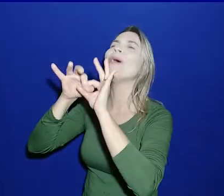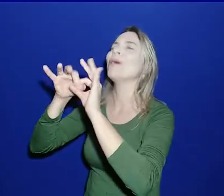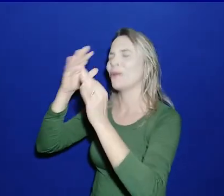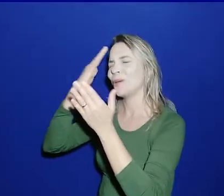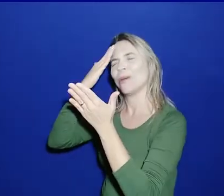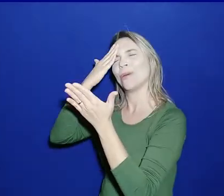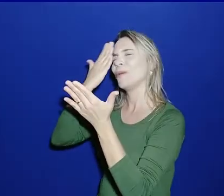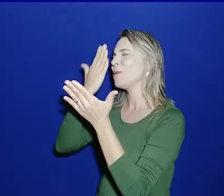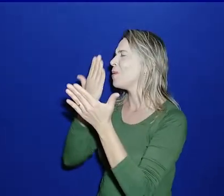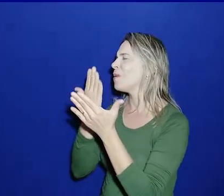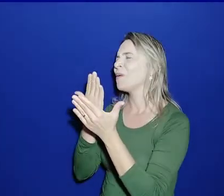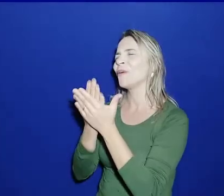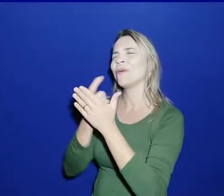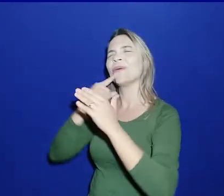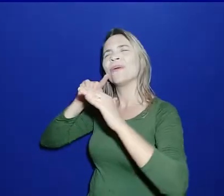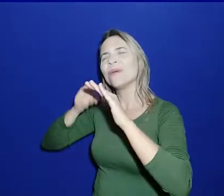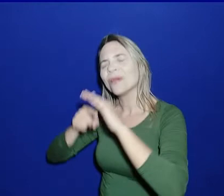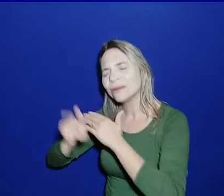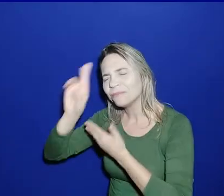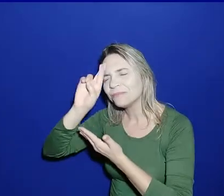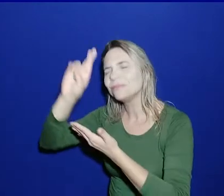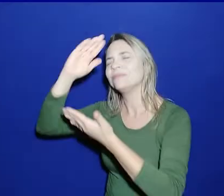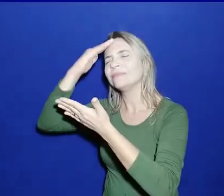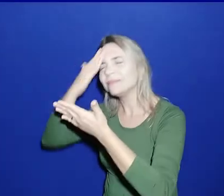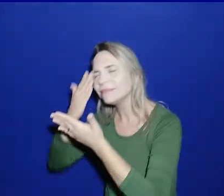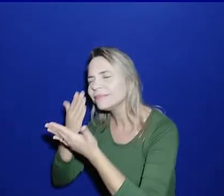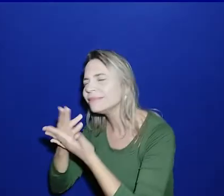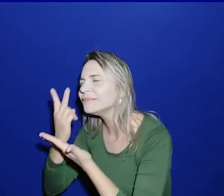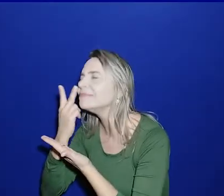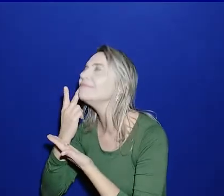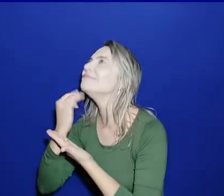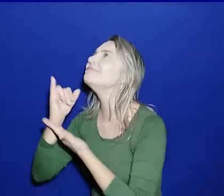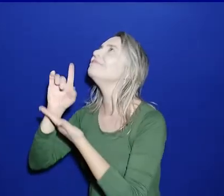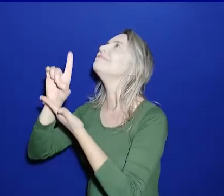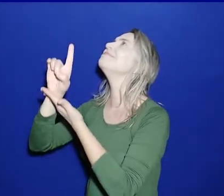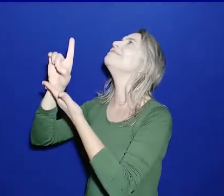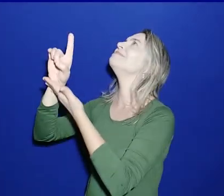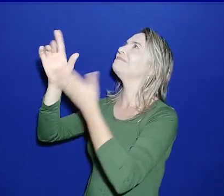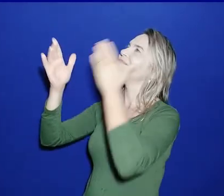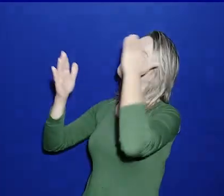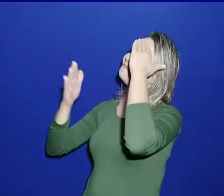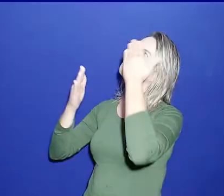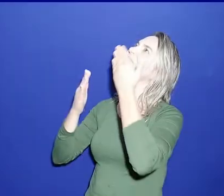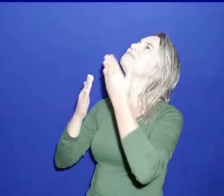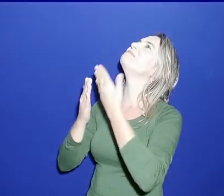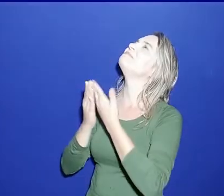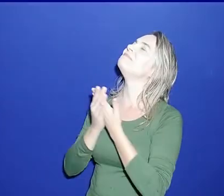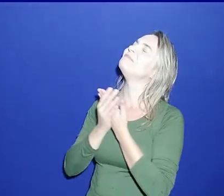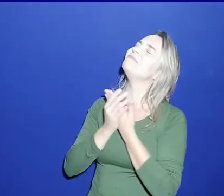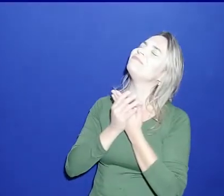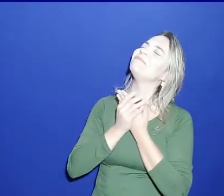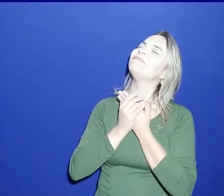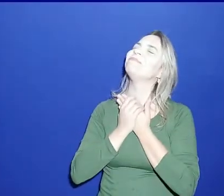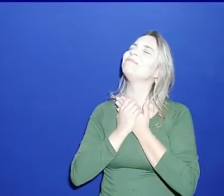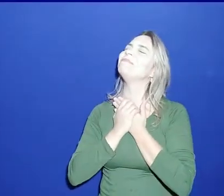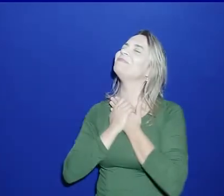Oh, confiarei. Acredito em ti,